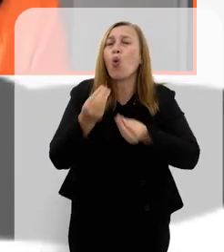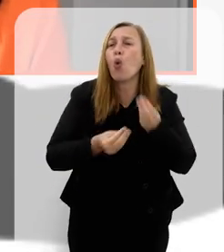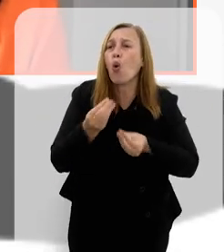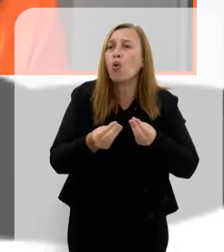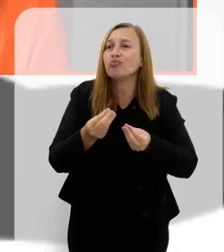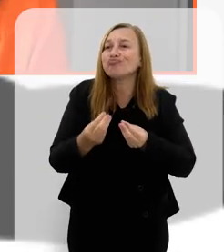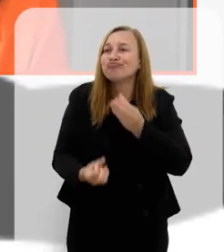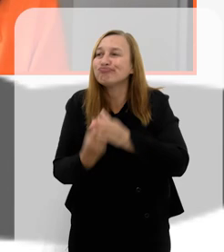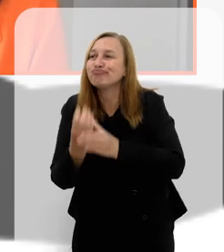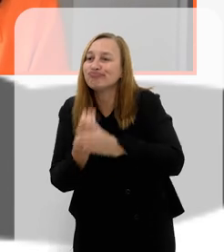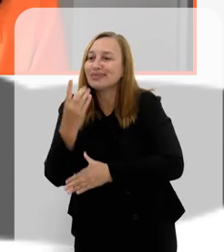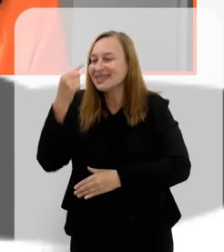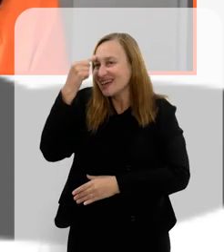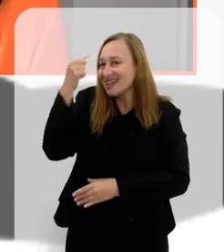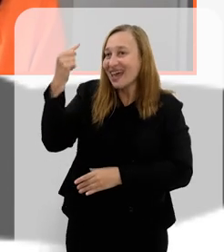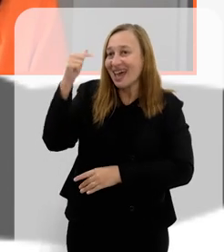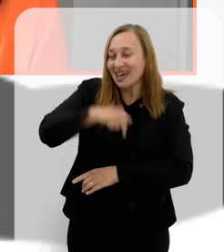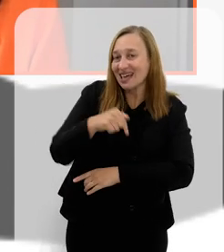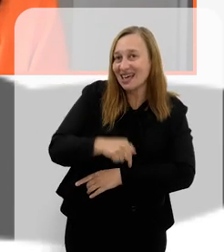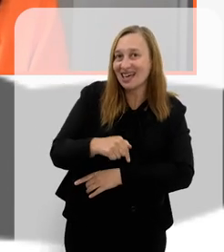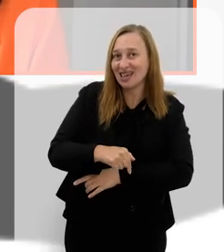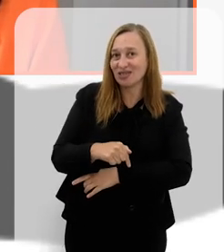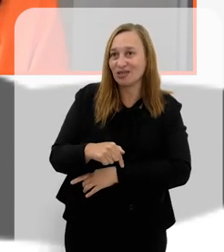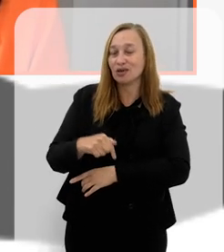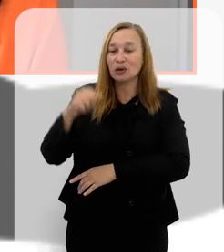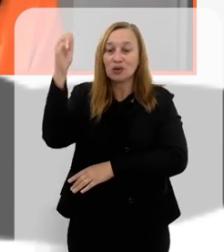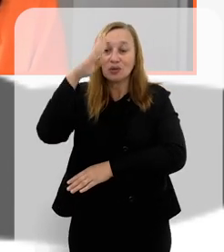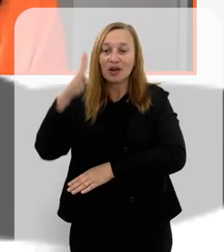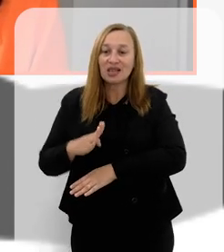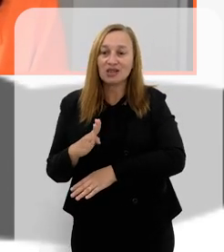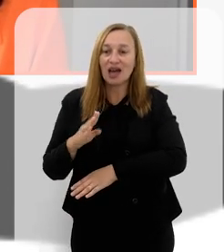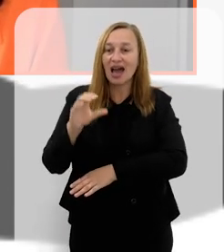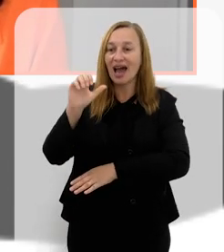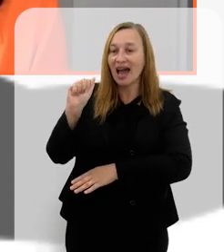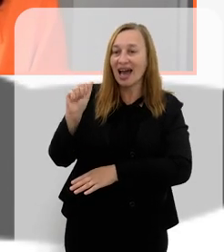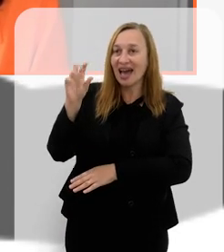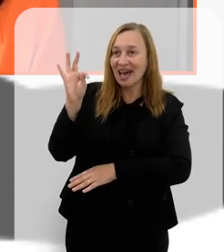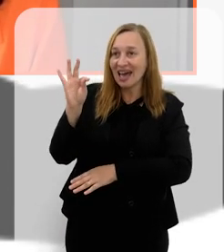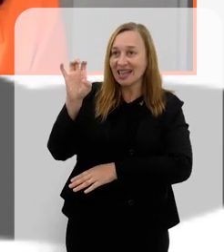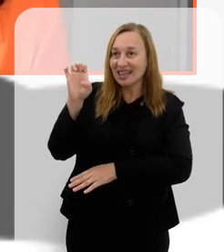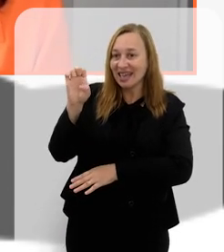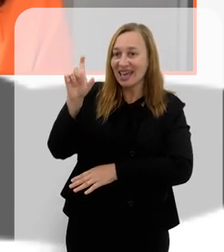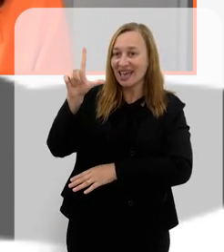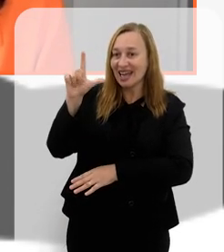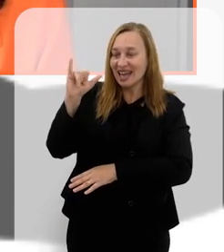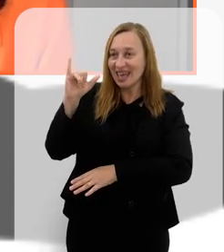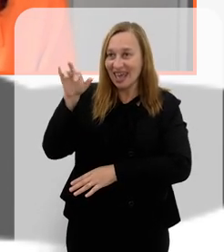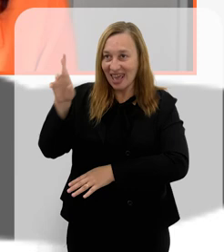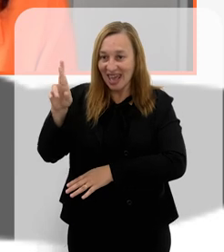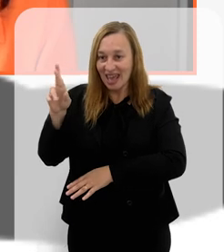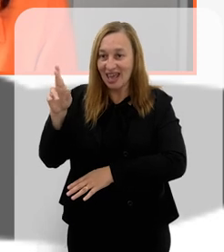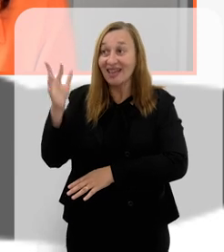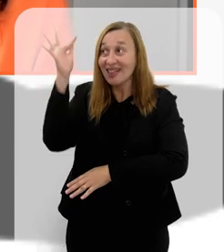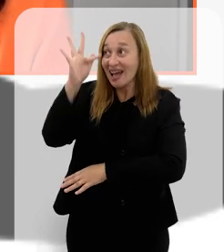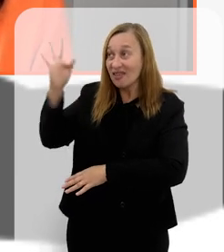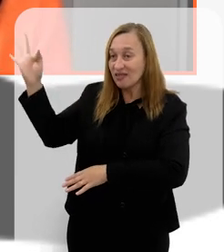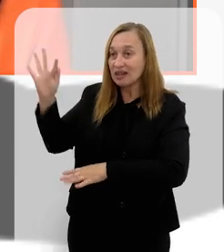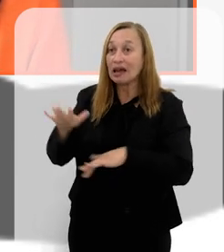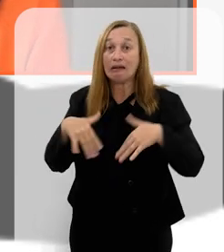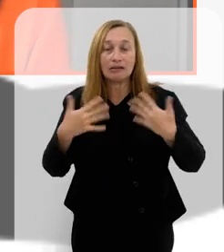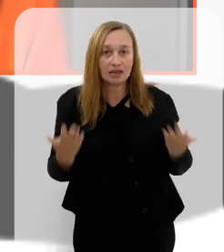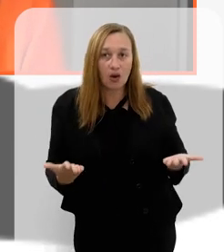aqui, né? Como que surgiu essa ideia desses ateliês filosóficos na França? Então, essa